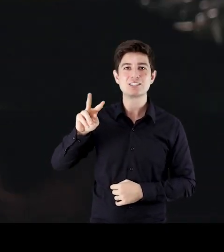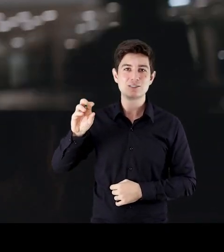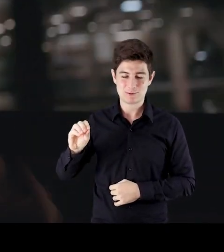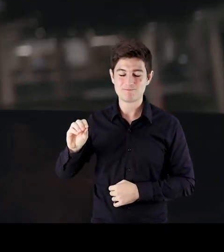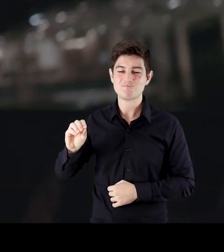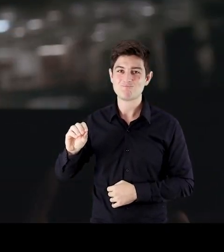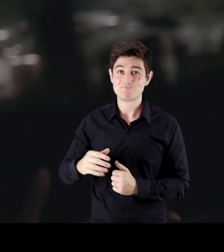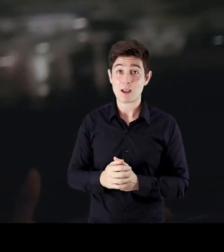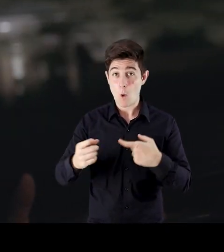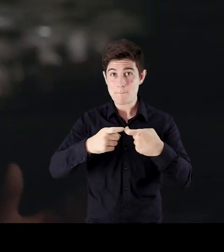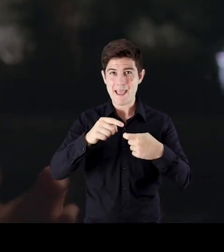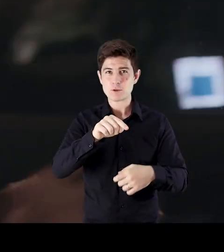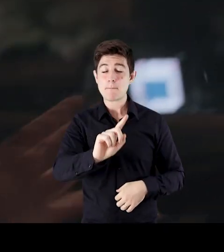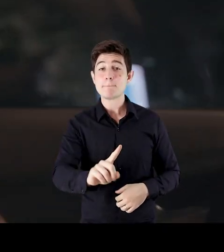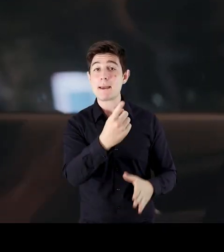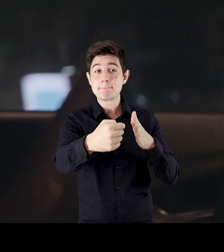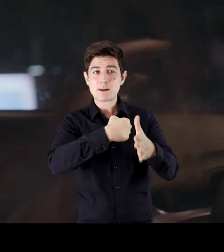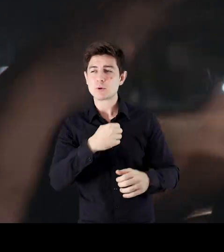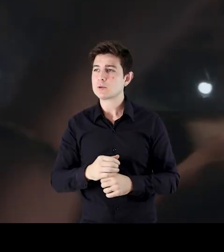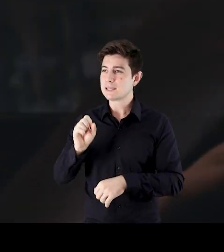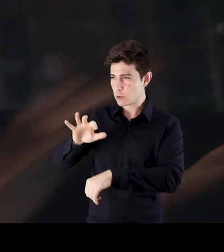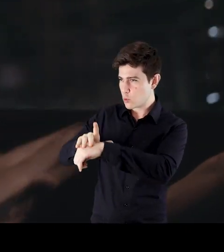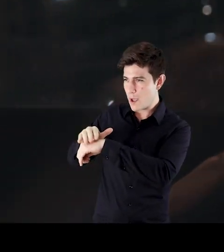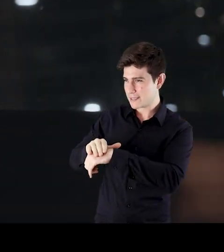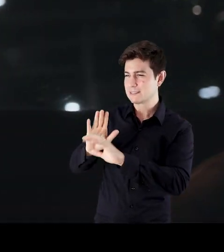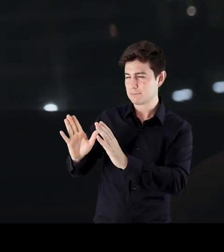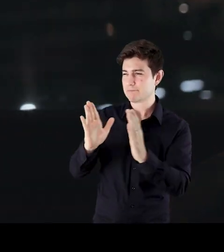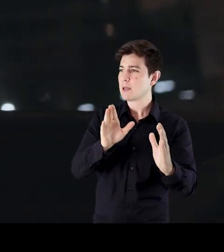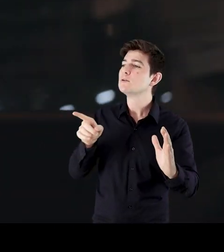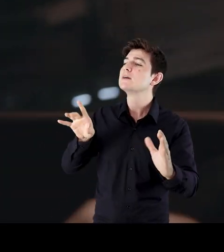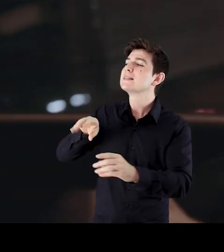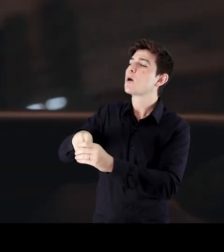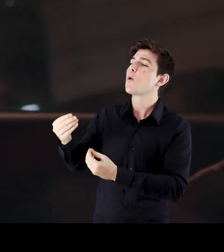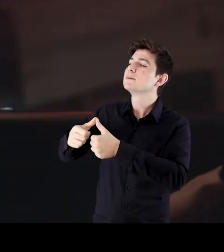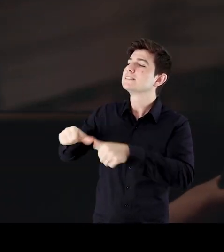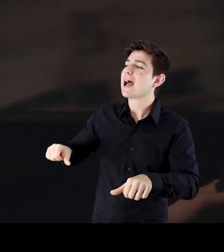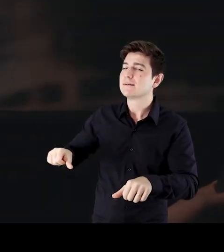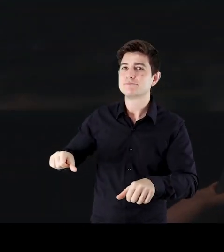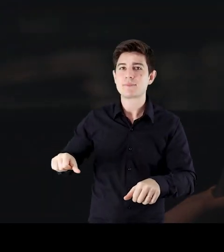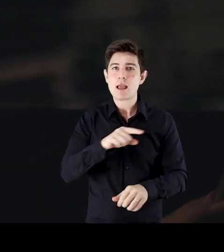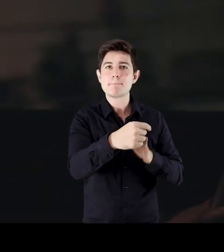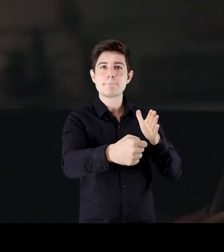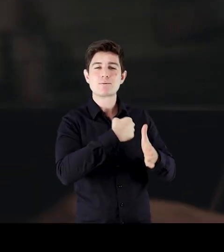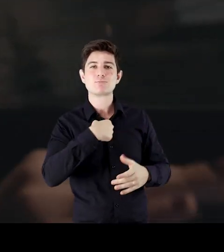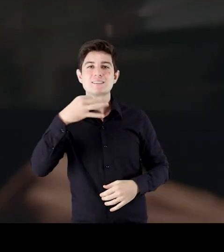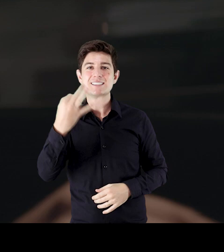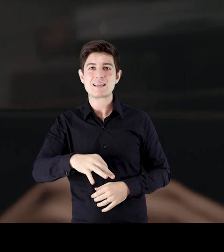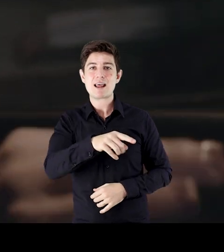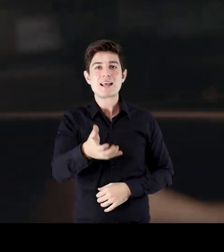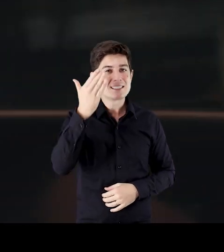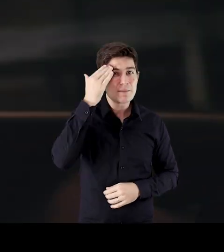a doença, como você tá? E aquilo para mim já foi decisivo. Ele fez a pergunta certa para mim. Ele